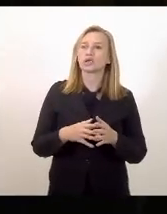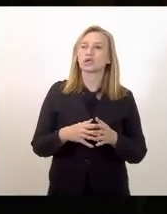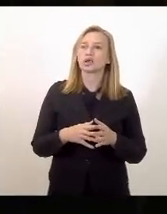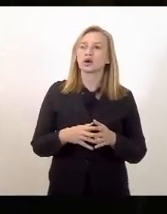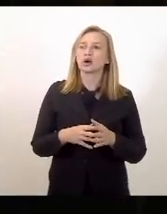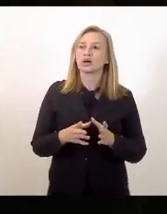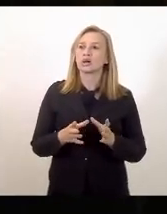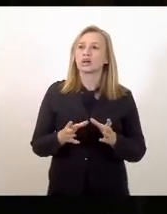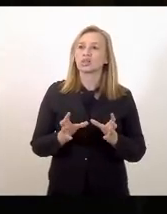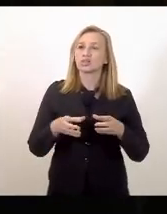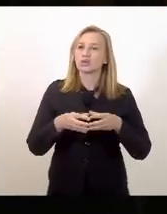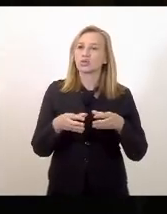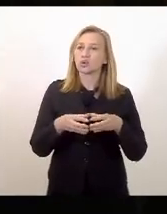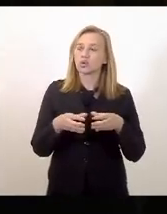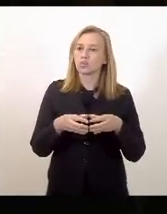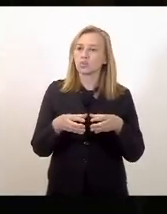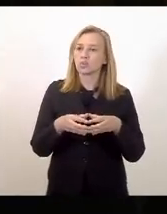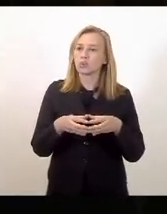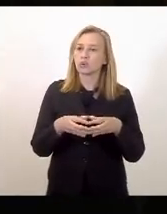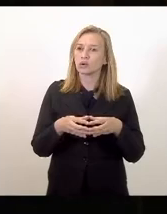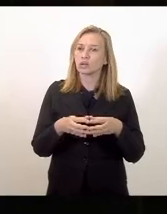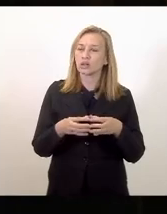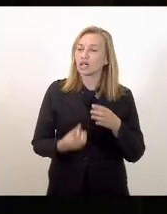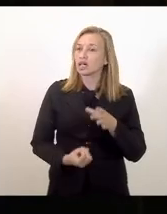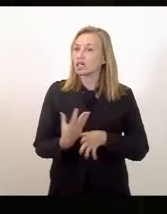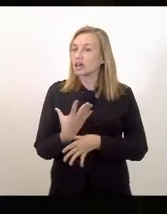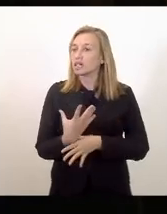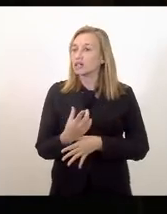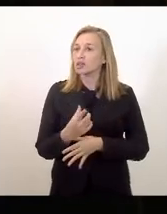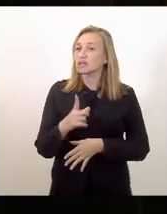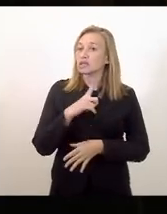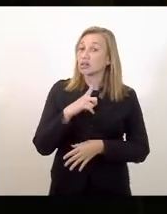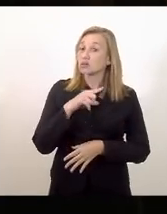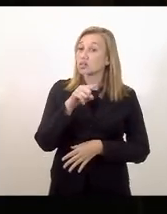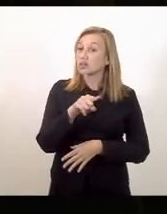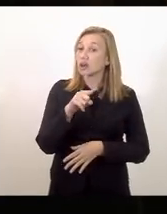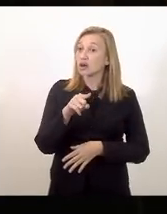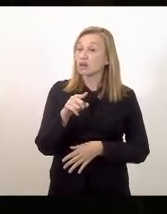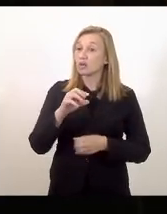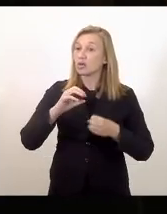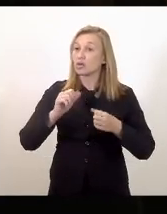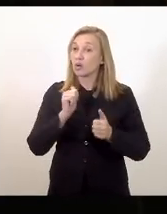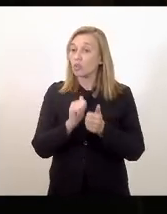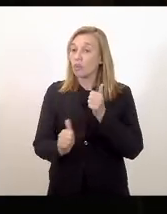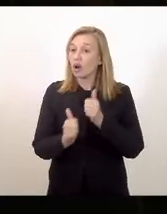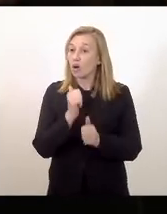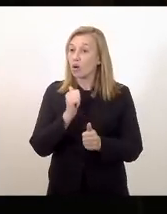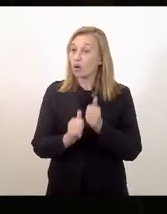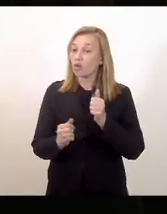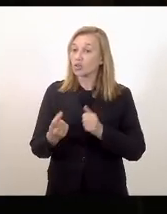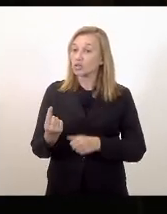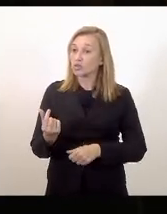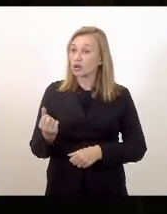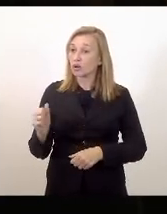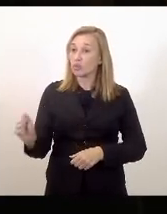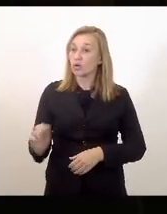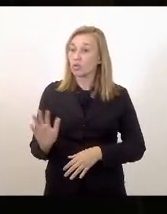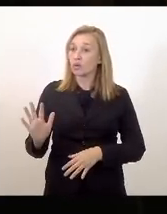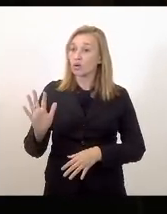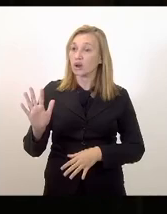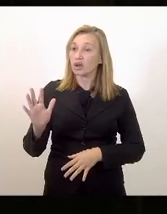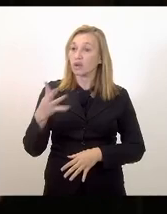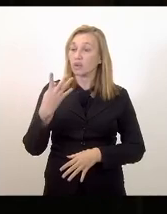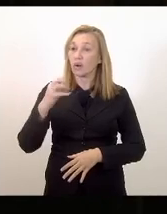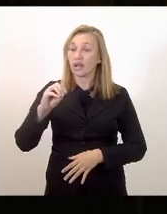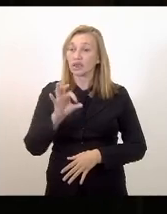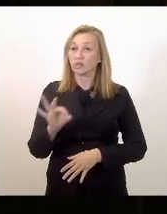formada, essa cortina de fumaça está formada, a gente tem aí o arroz subindo em cerca de 40%. O